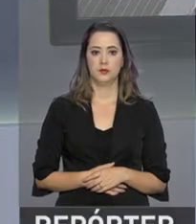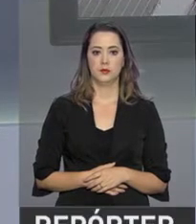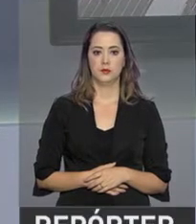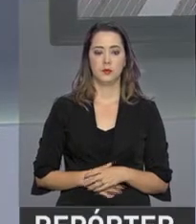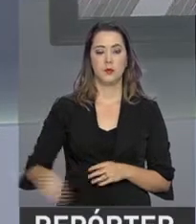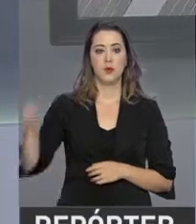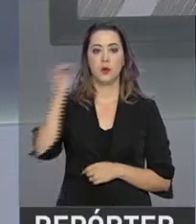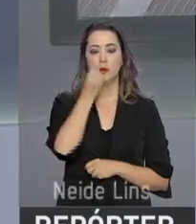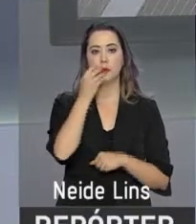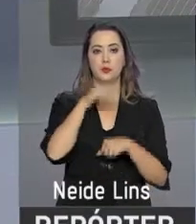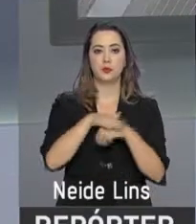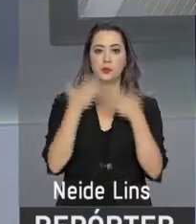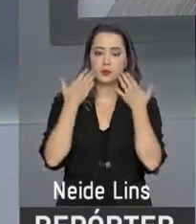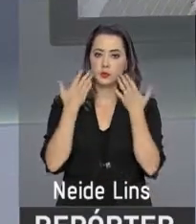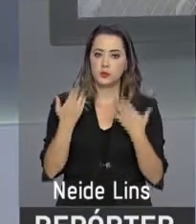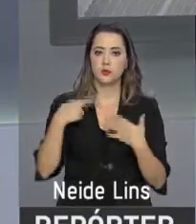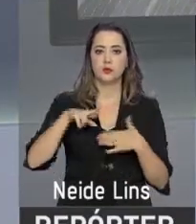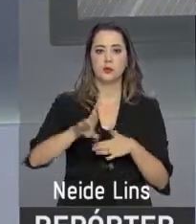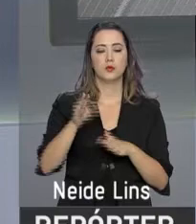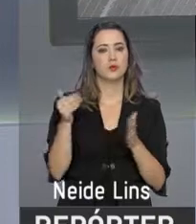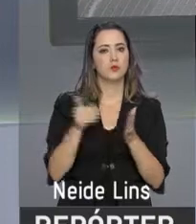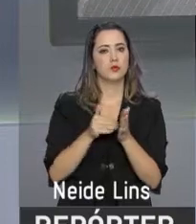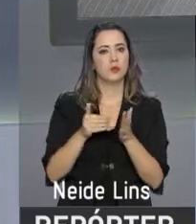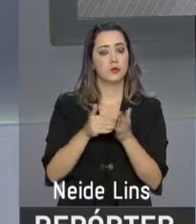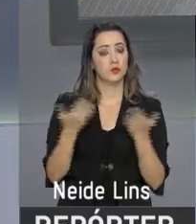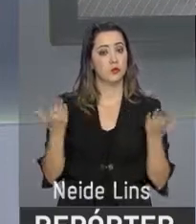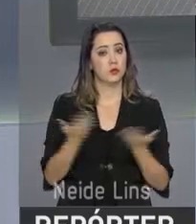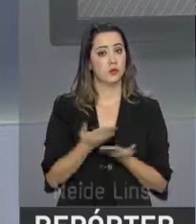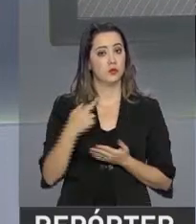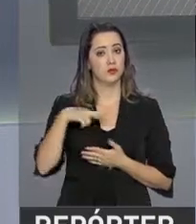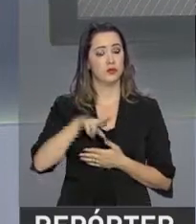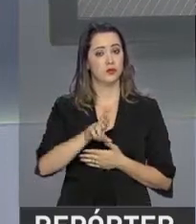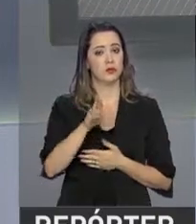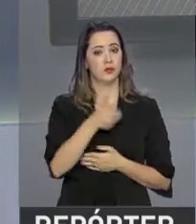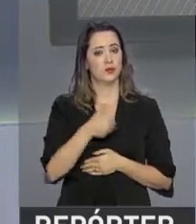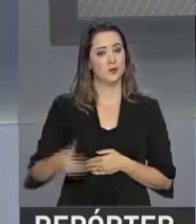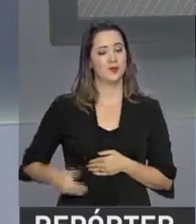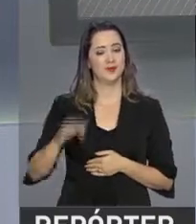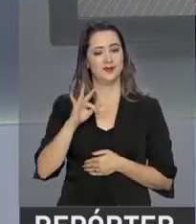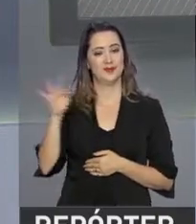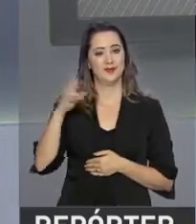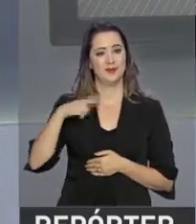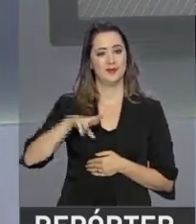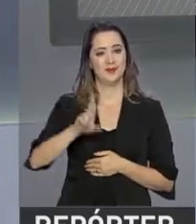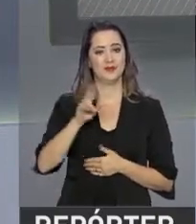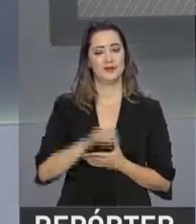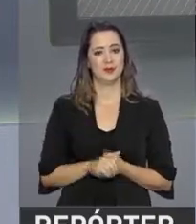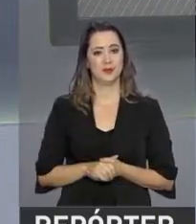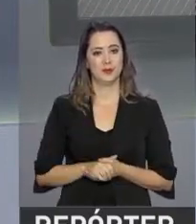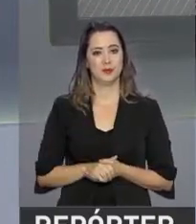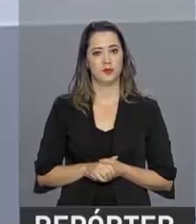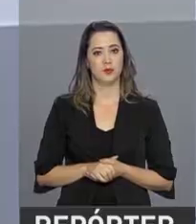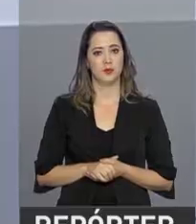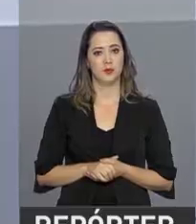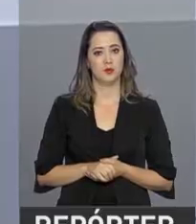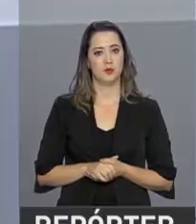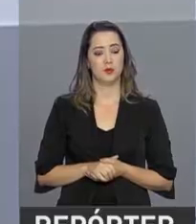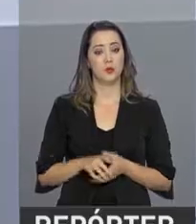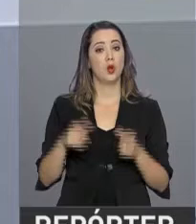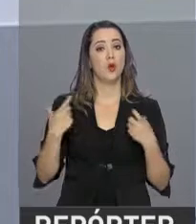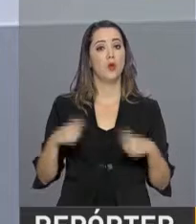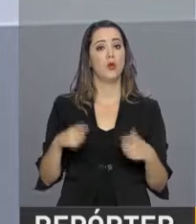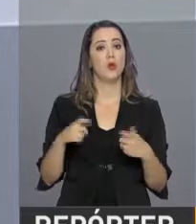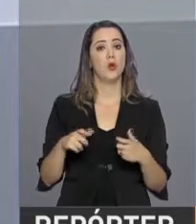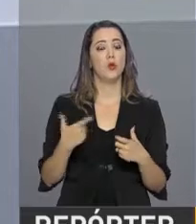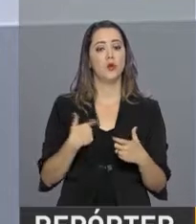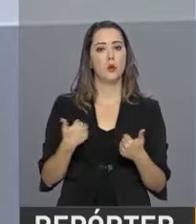Olá, boa noite. Estamos de volta com as últimas notícias de hoje do governo federal aqui no Repórter NBR. Um